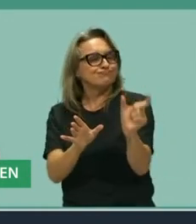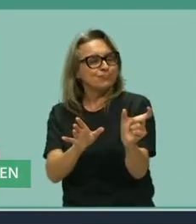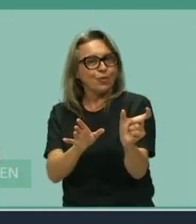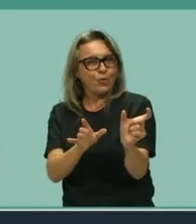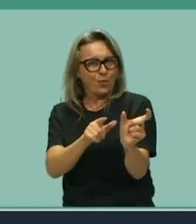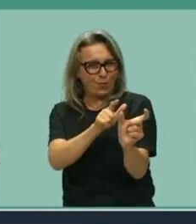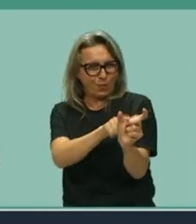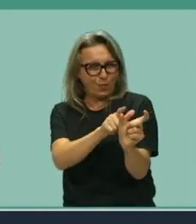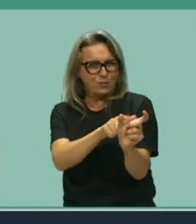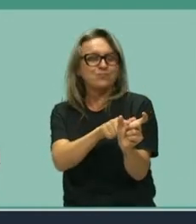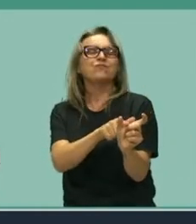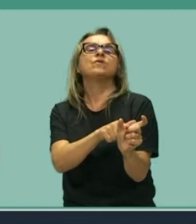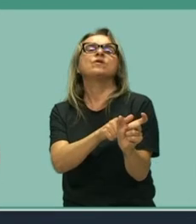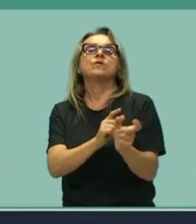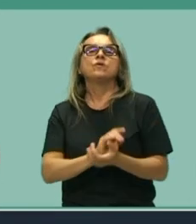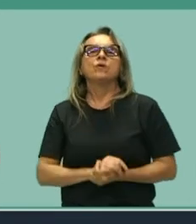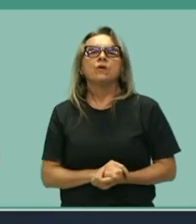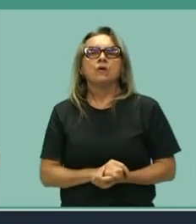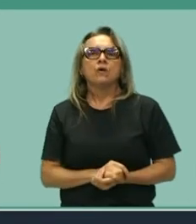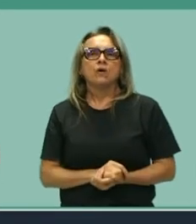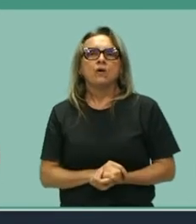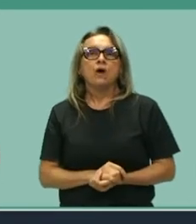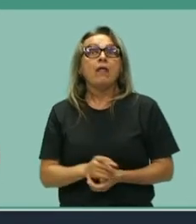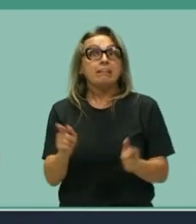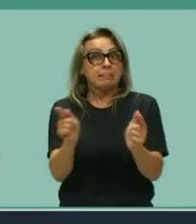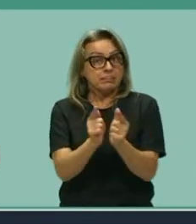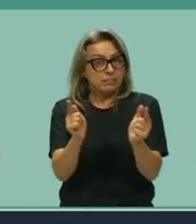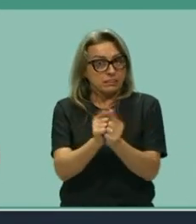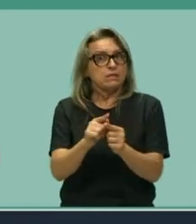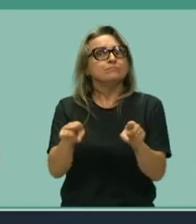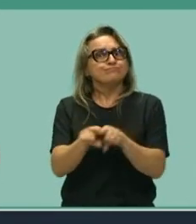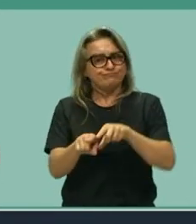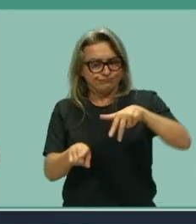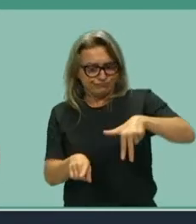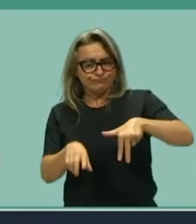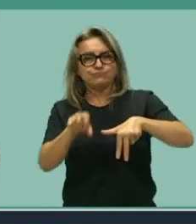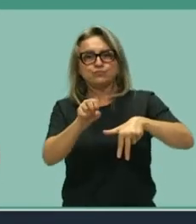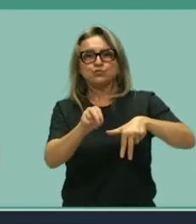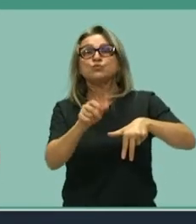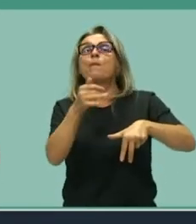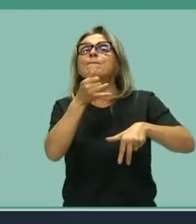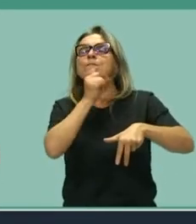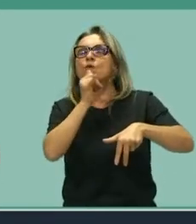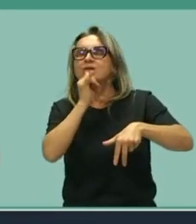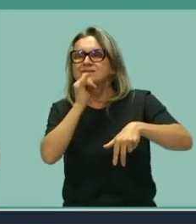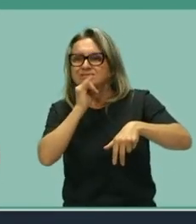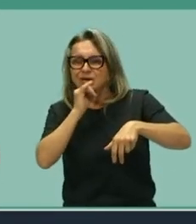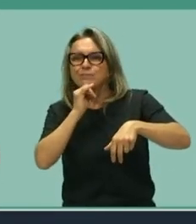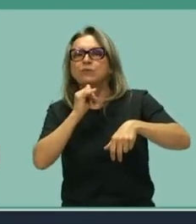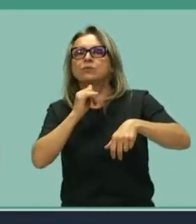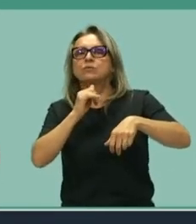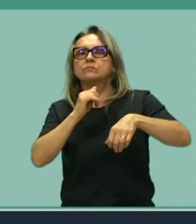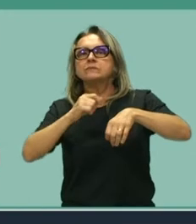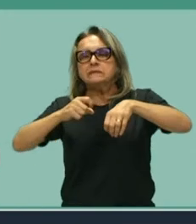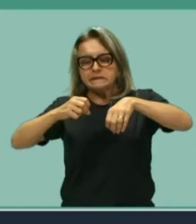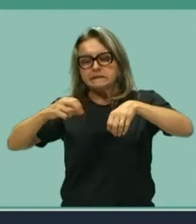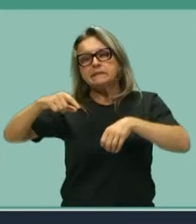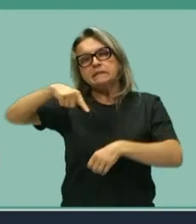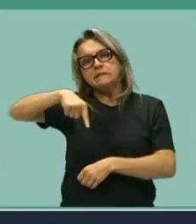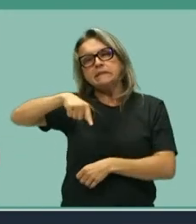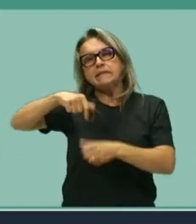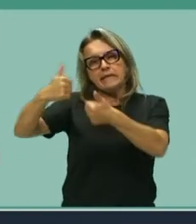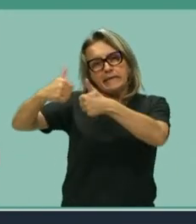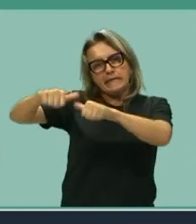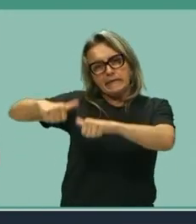também muitos pacientes SUS, por exemplo, as quimioterapias, que são quimioterapias que devem ser feitas ao longo do dia, que